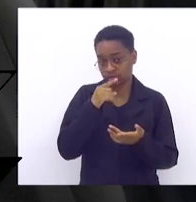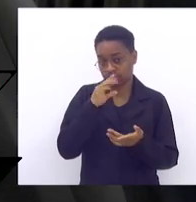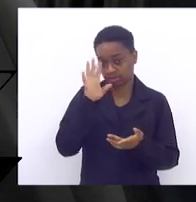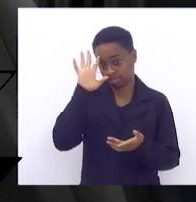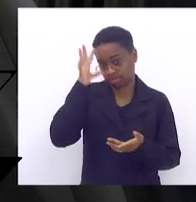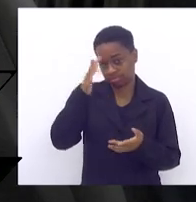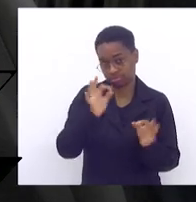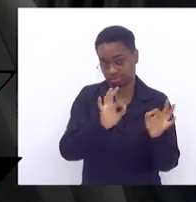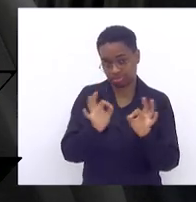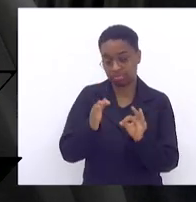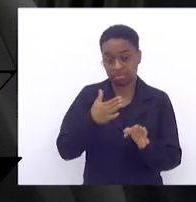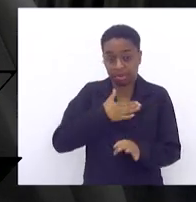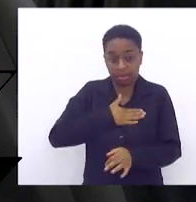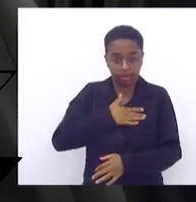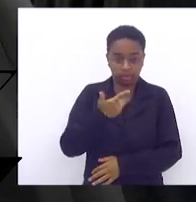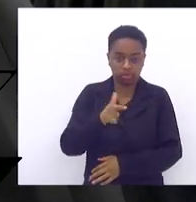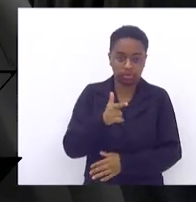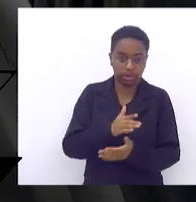uma questão fundamental.